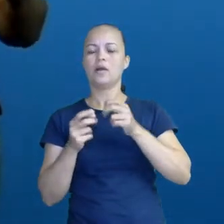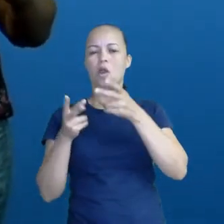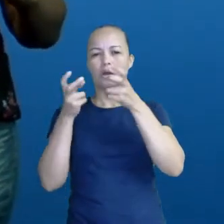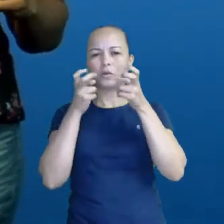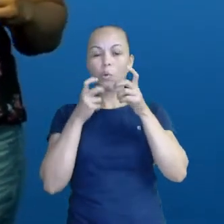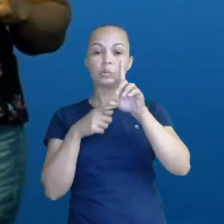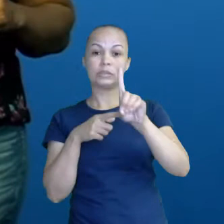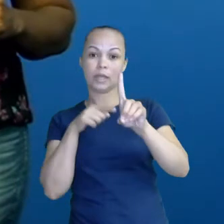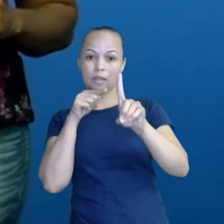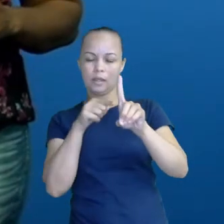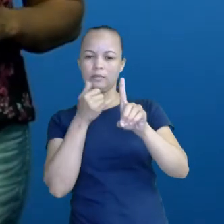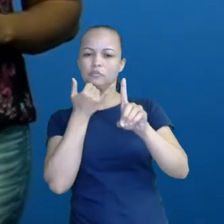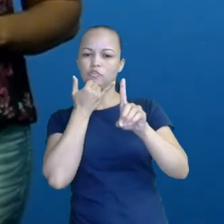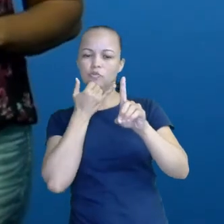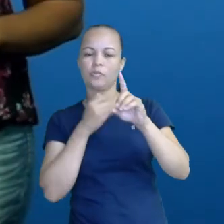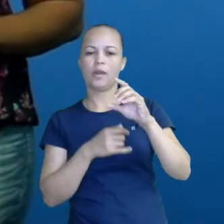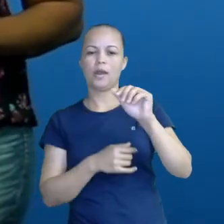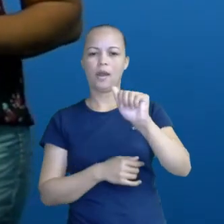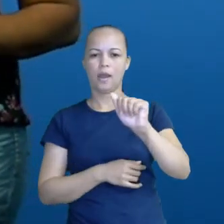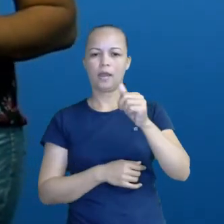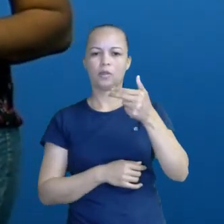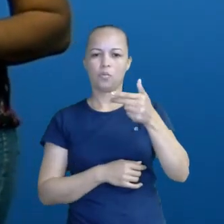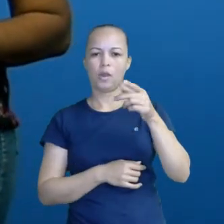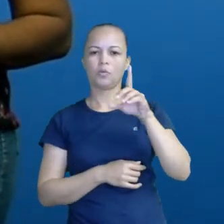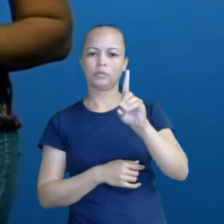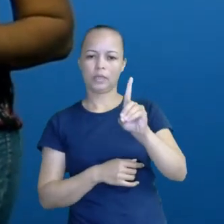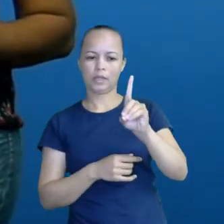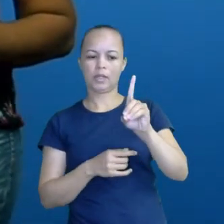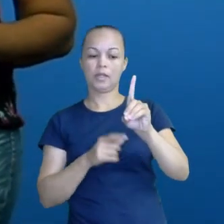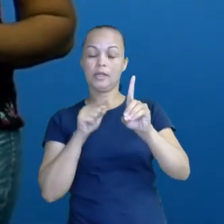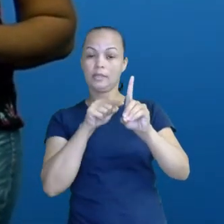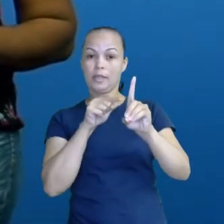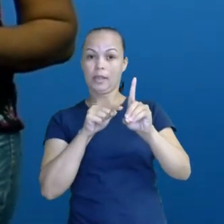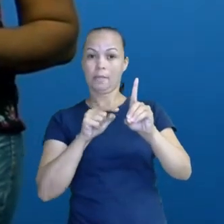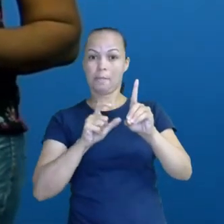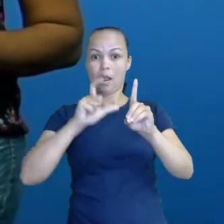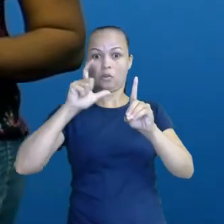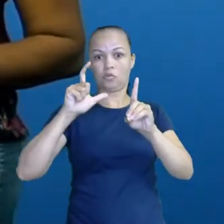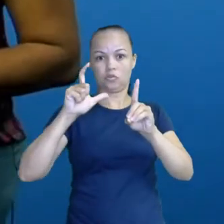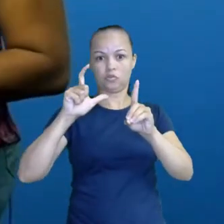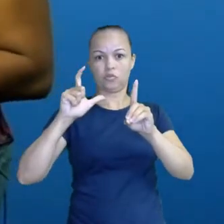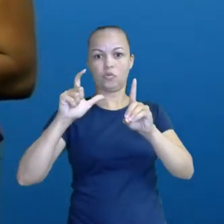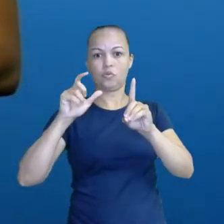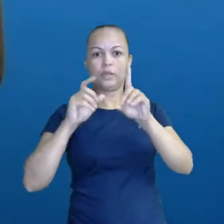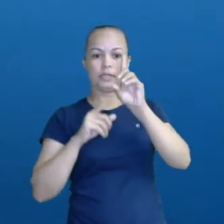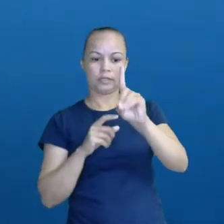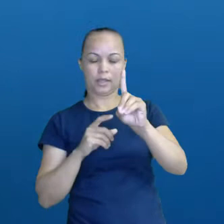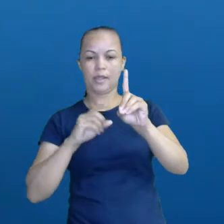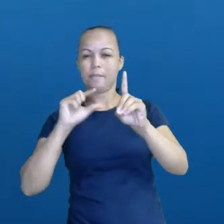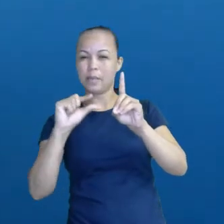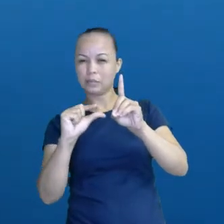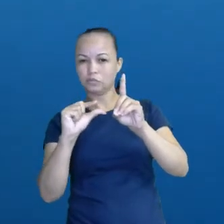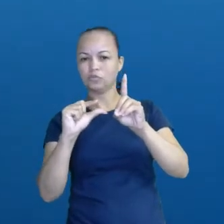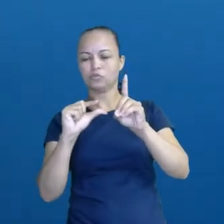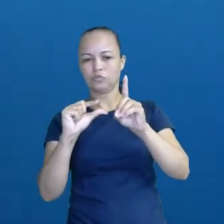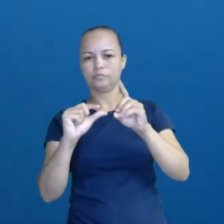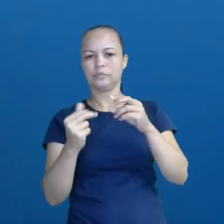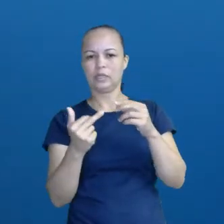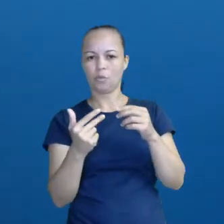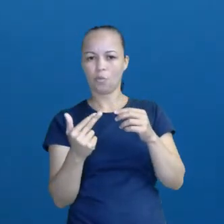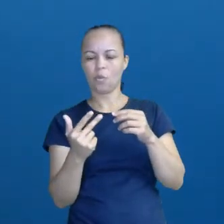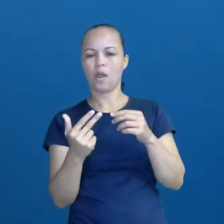que odeia aí vem um maiúsculo e o outro minúsculo igual